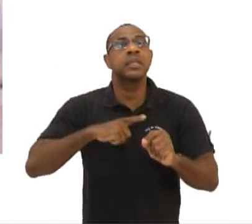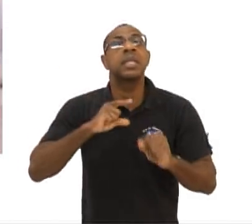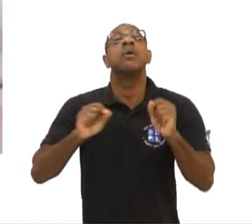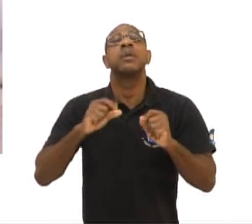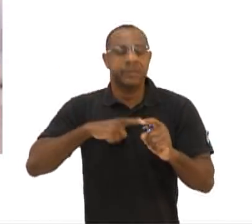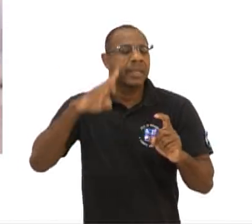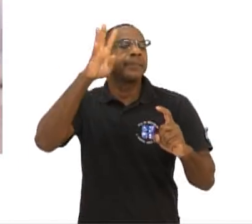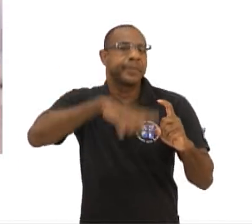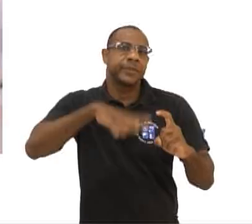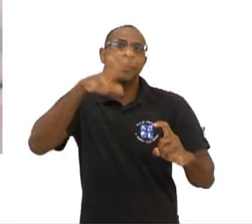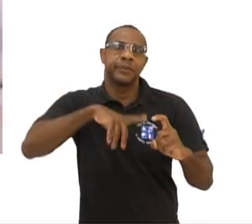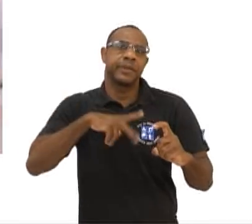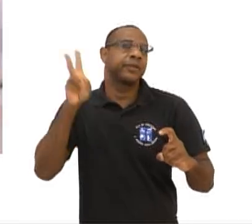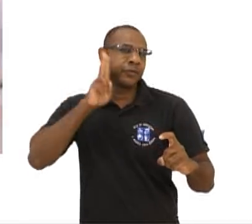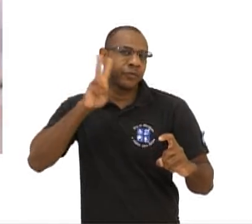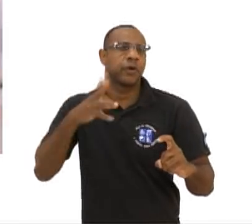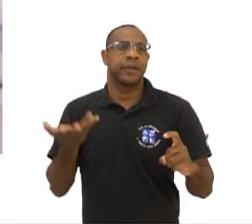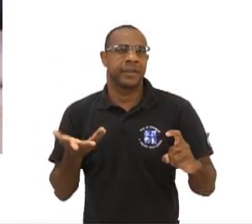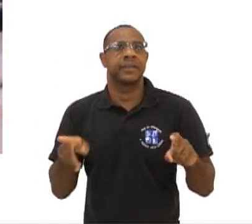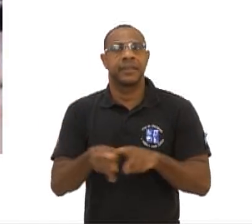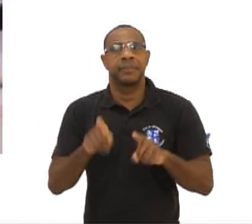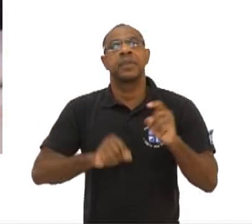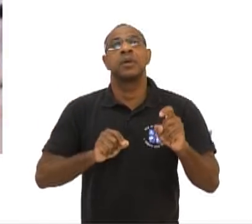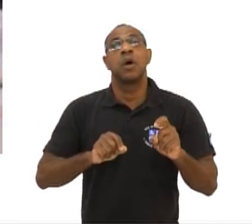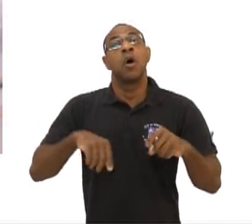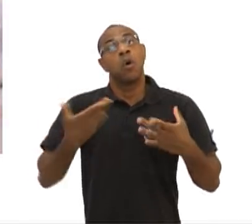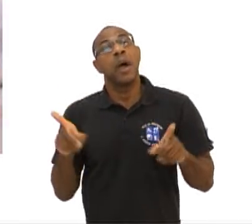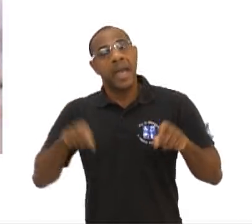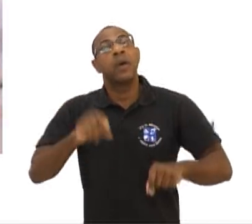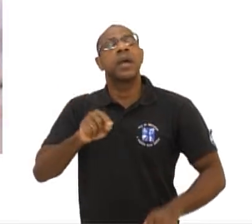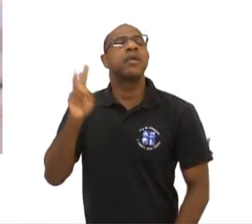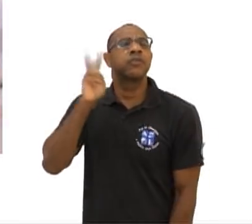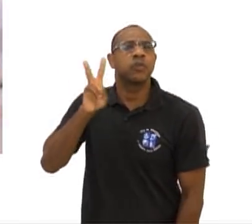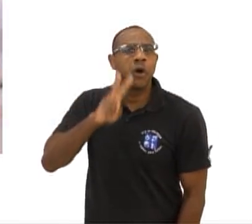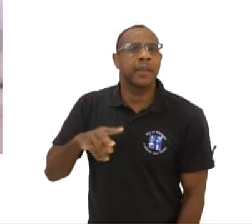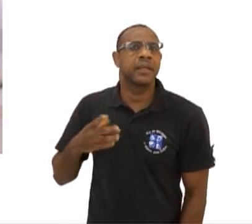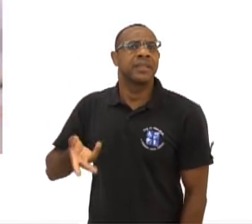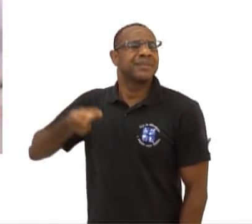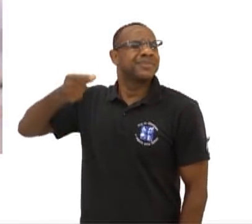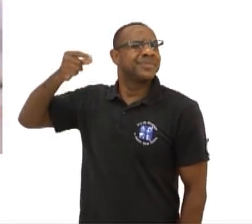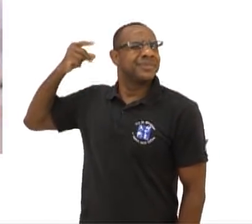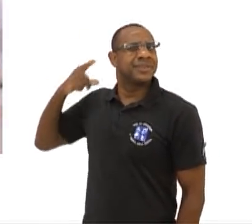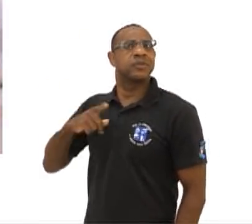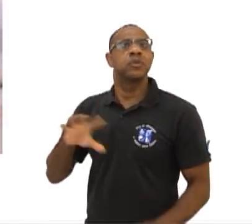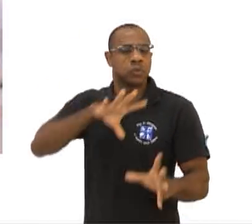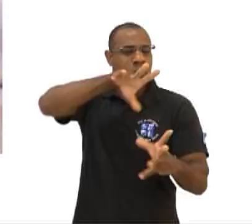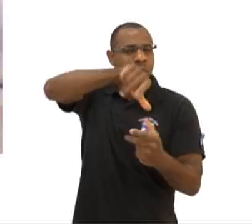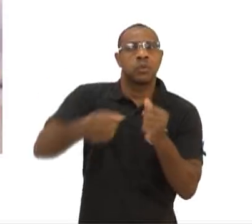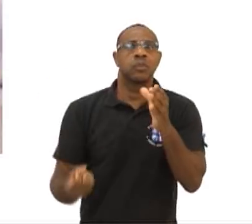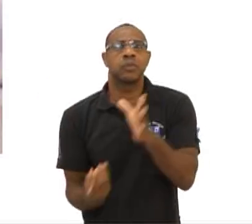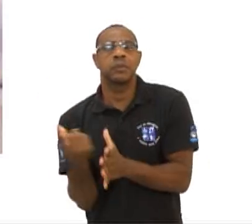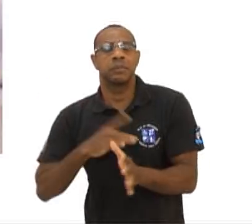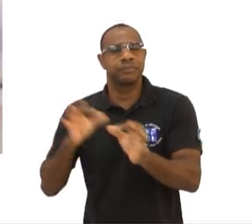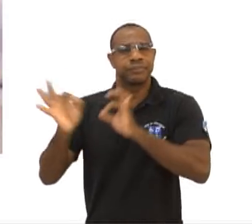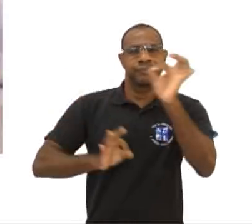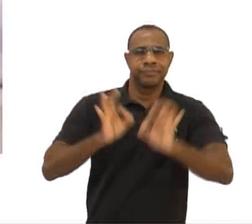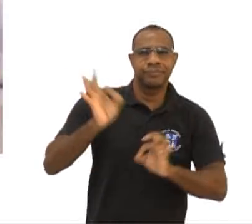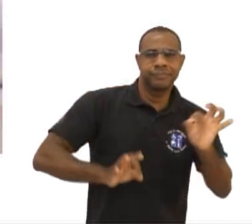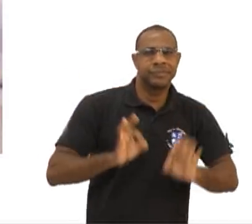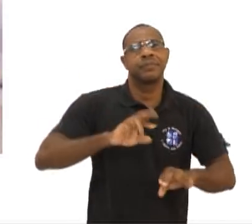suas mitologias, ou seja, são histórias sobre a origem do mundo que acabam organizando